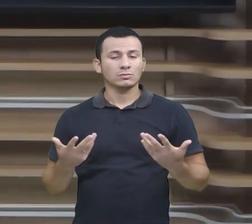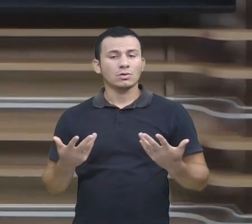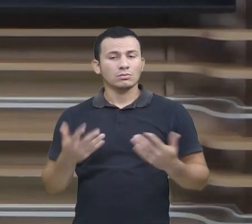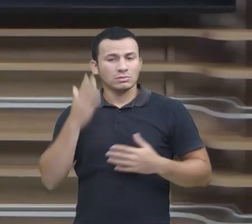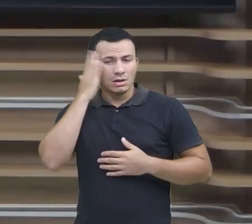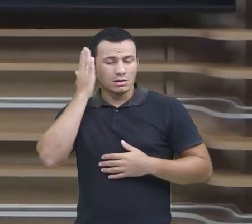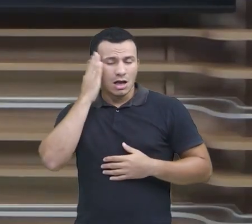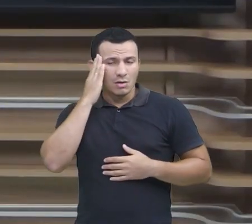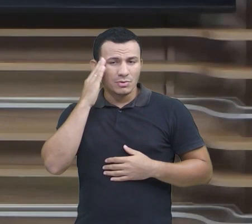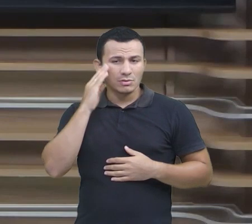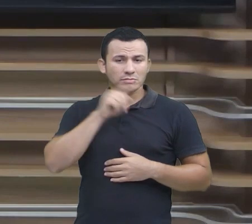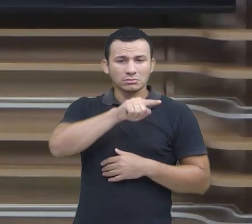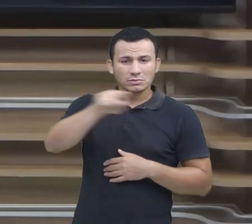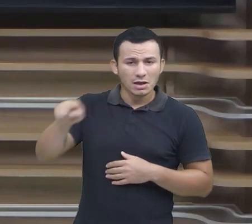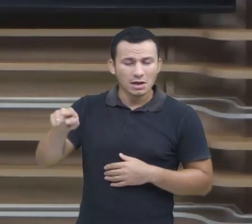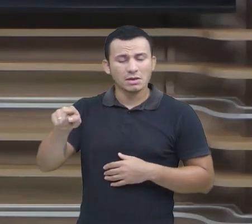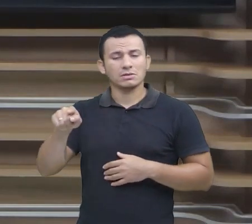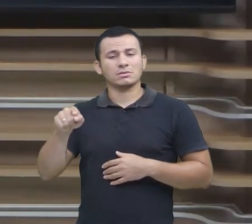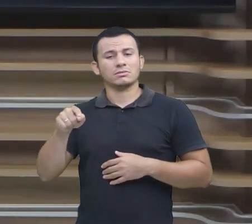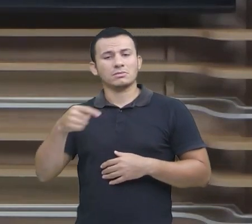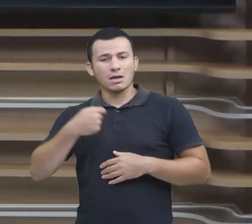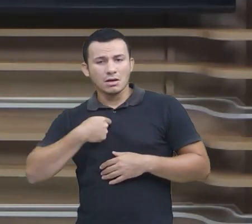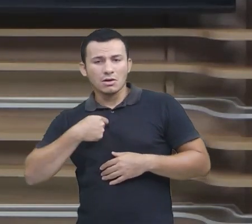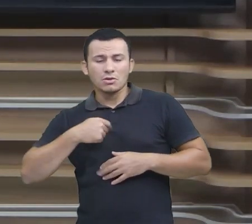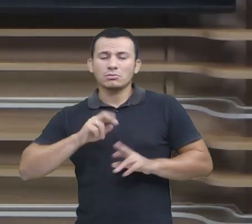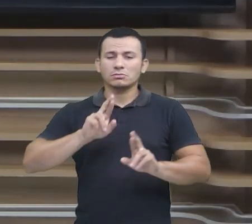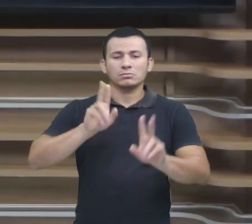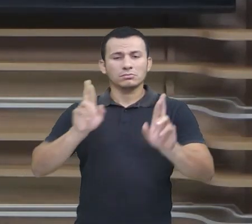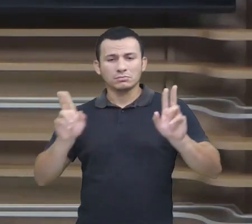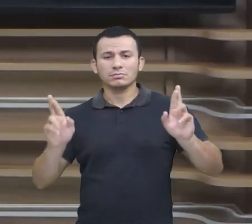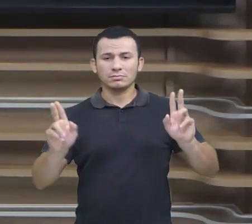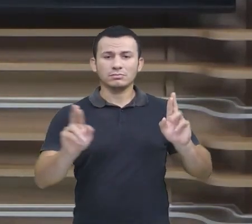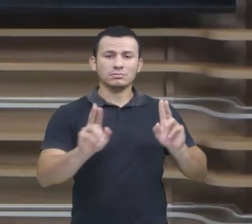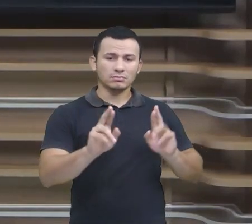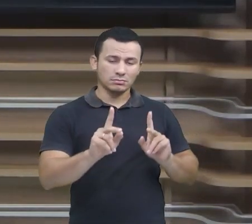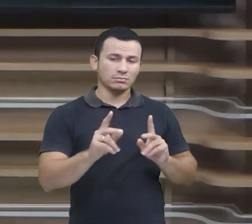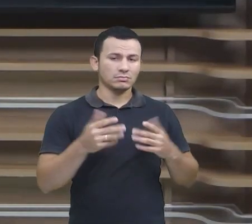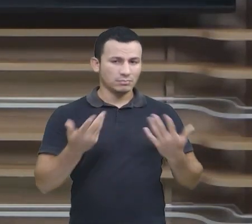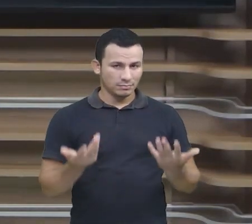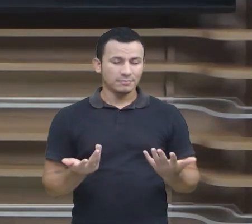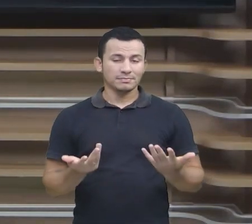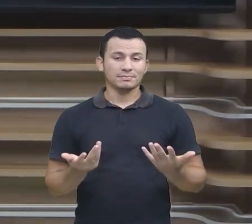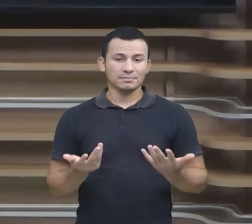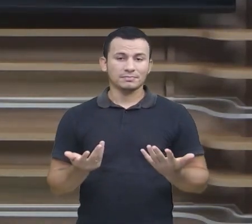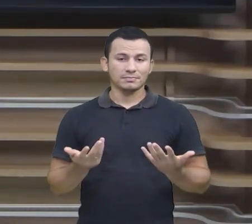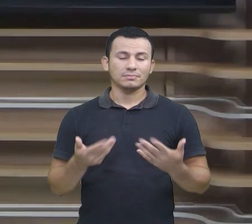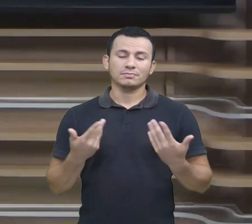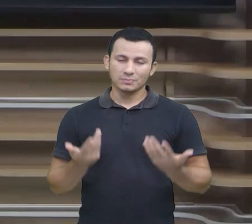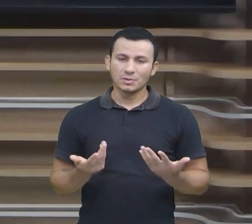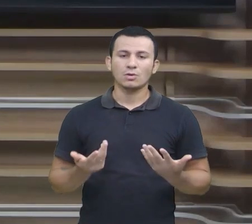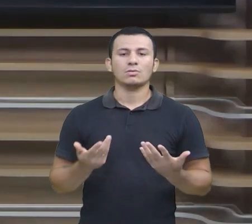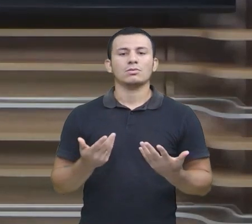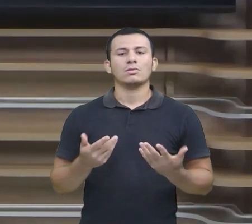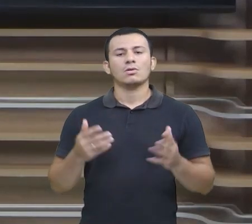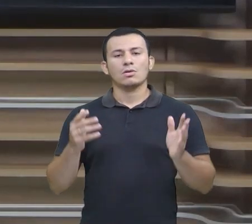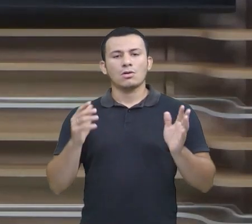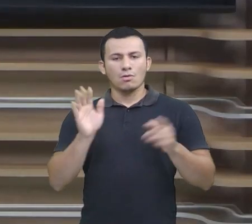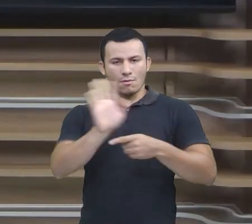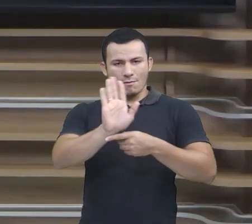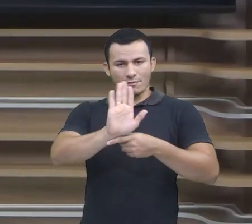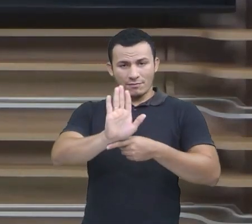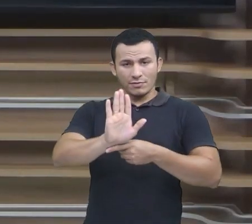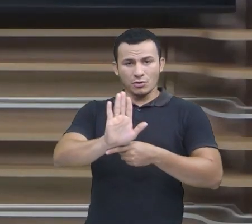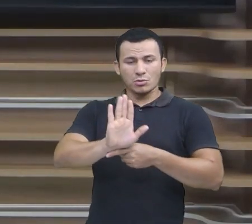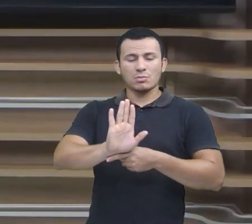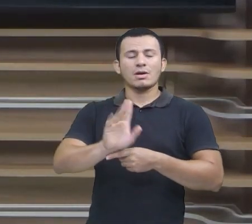diferentes, não é verdade? Você é diferente de mim, eu sou diferente de você. Então, este curta-metragem